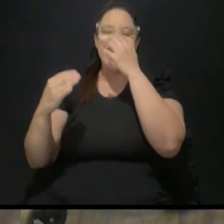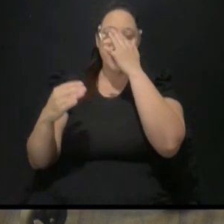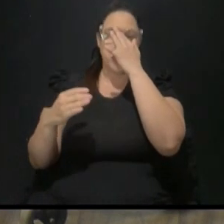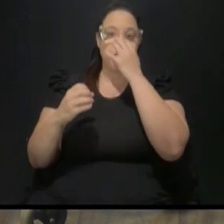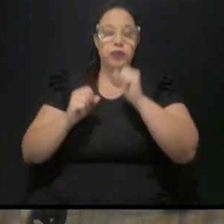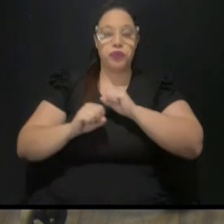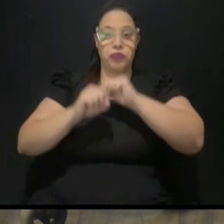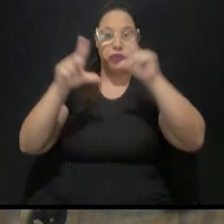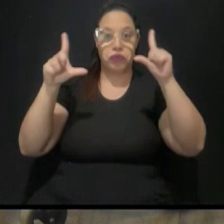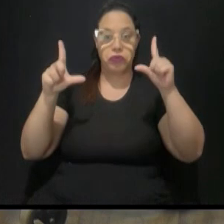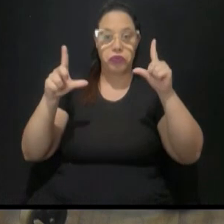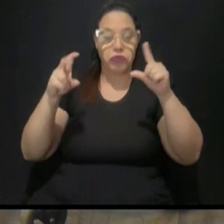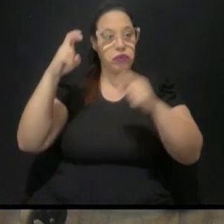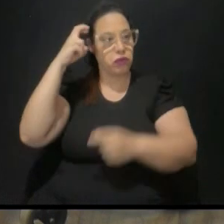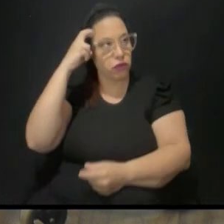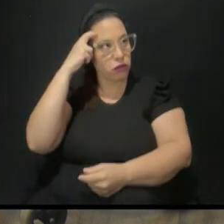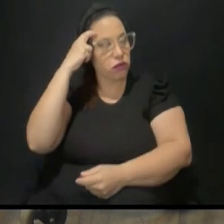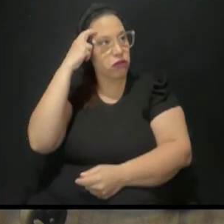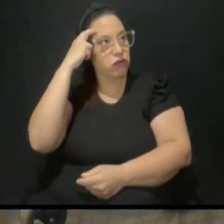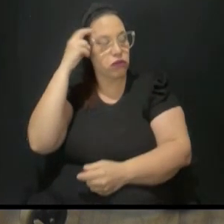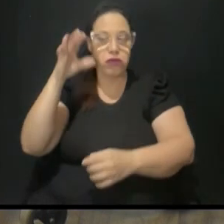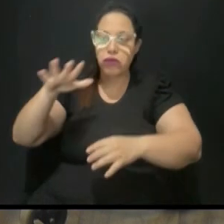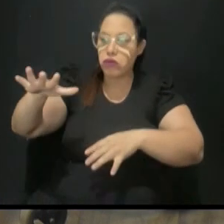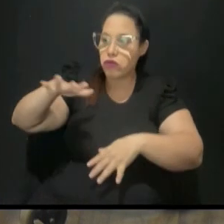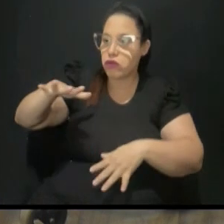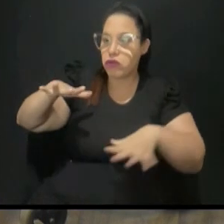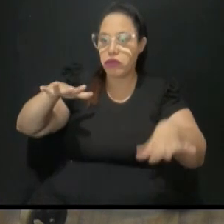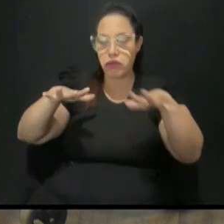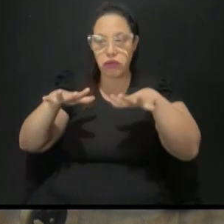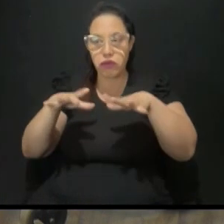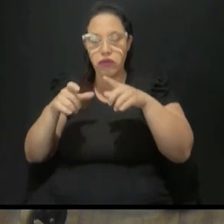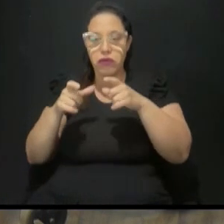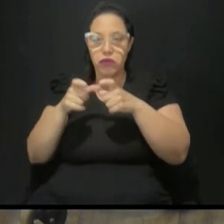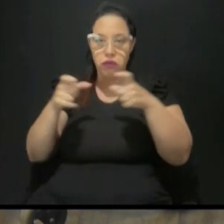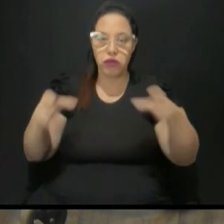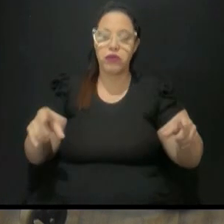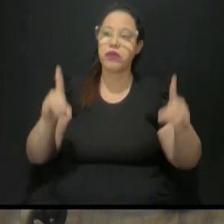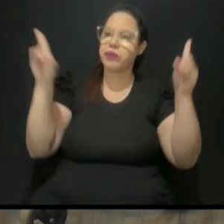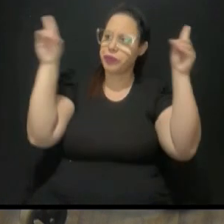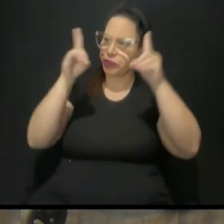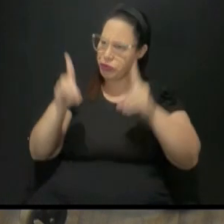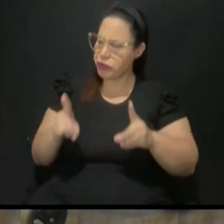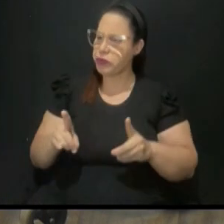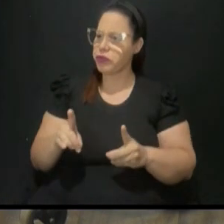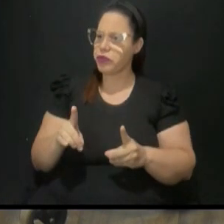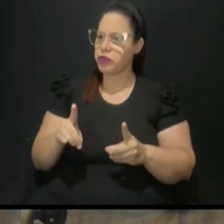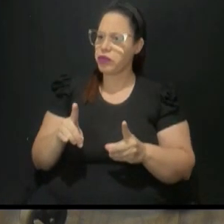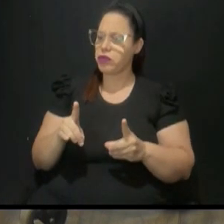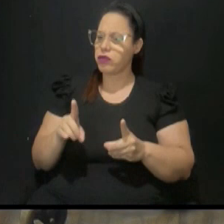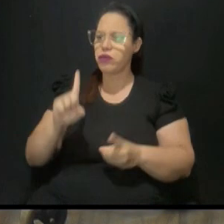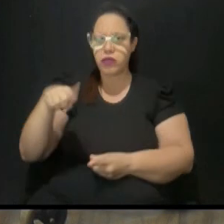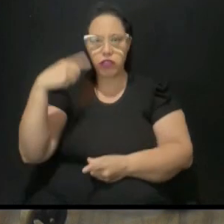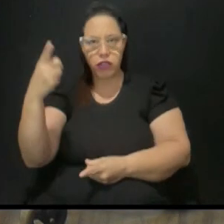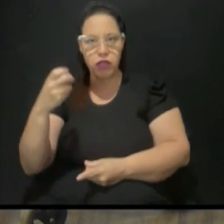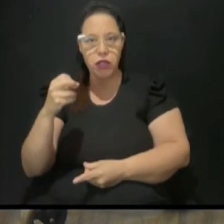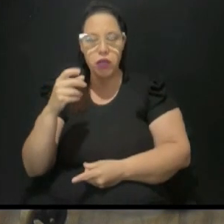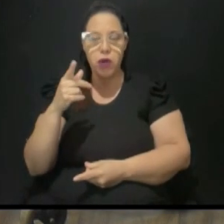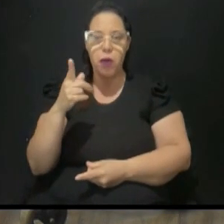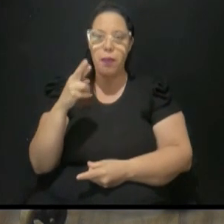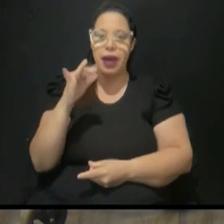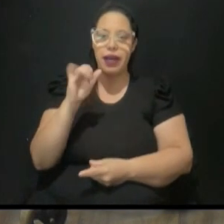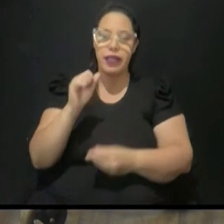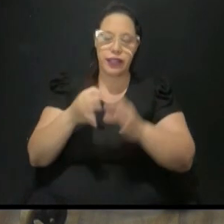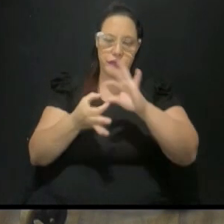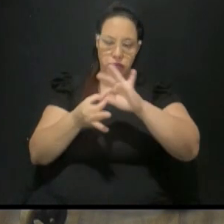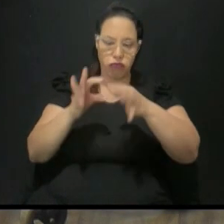cultura entre, né, as pessoas com deficiência para que, se vai se tornar depois um para-atleta olímpico e de